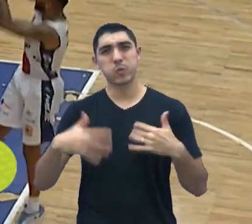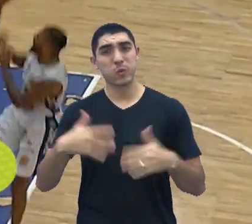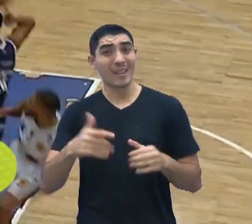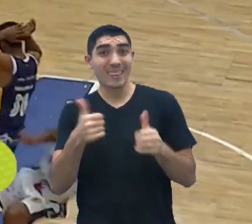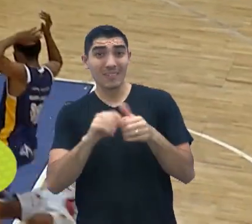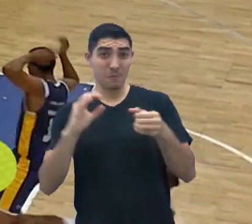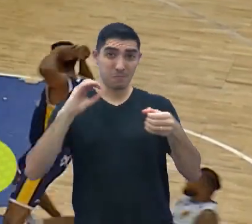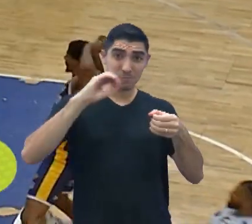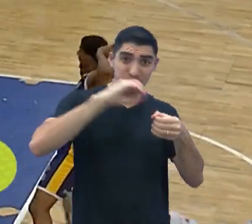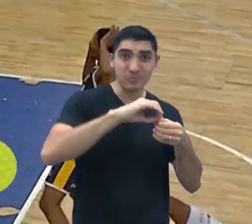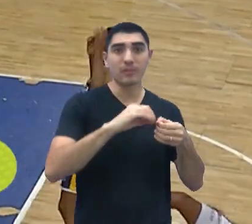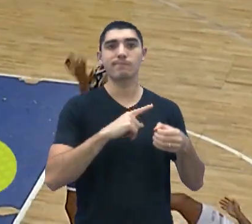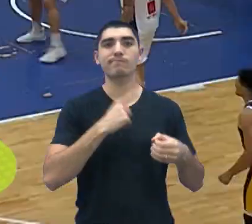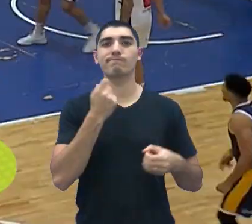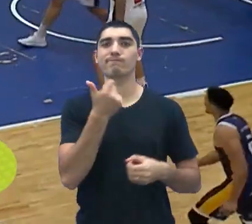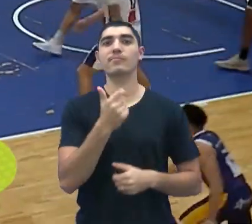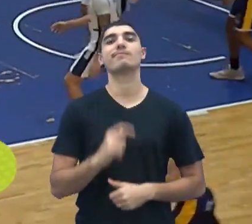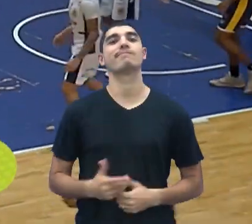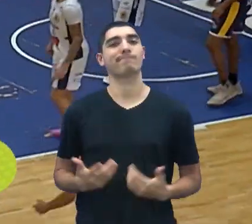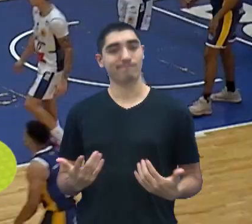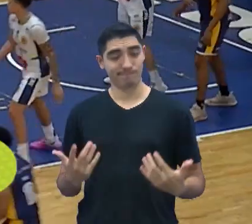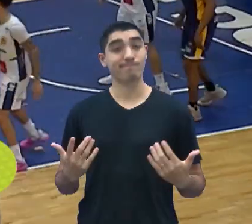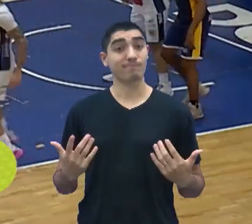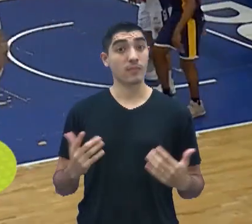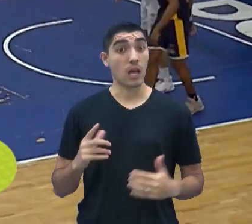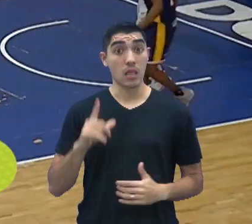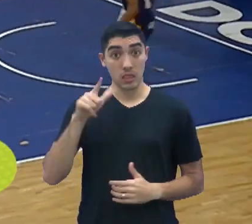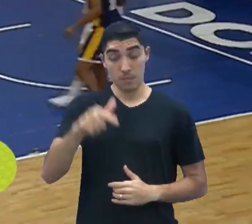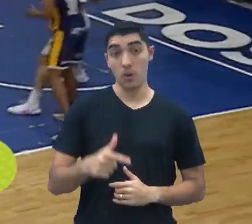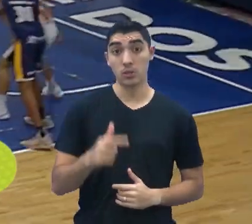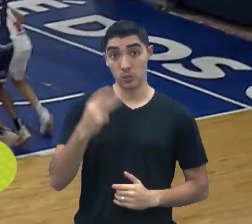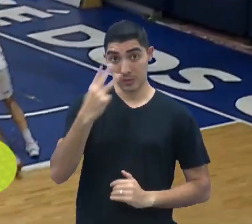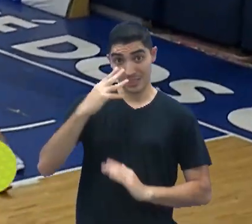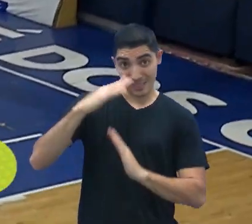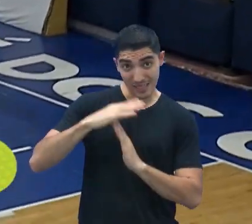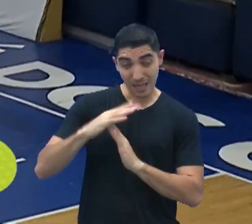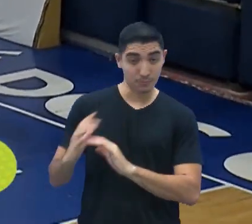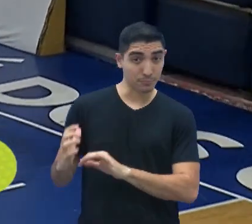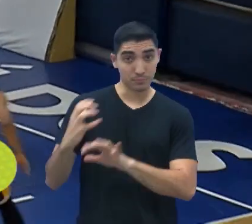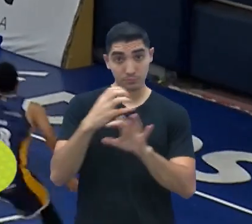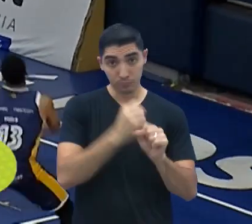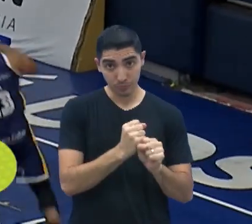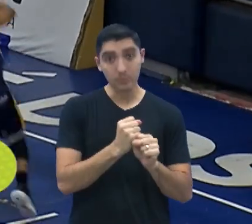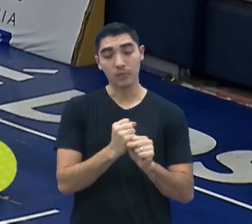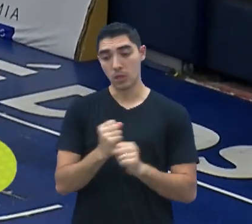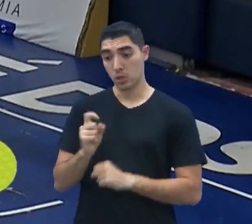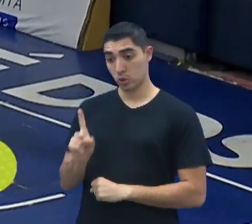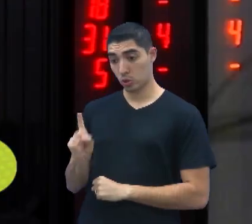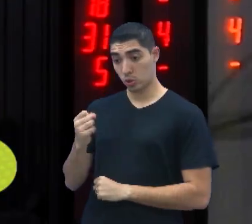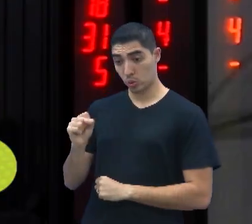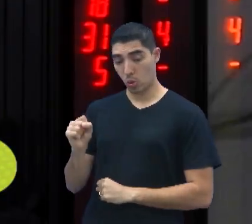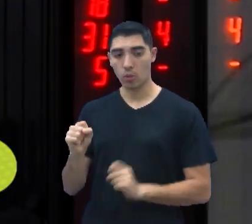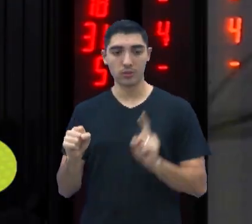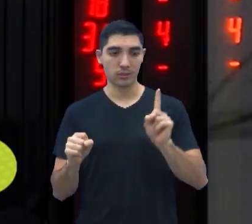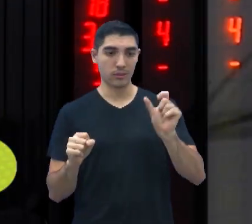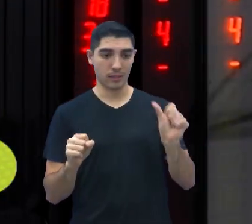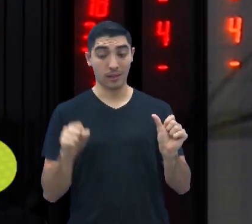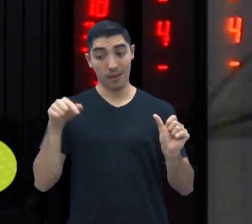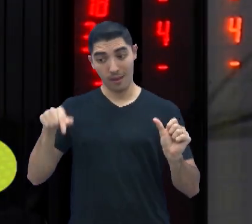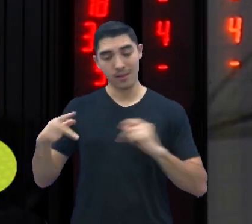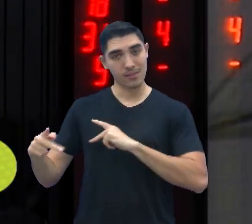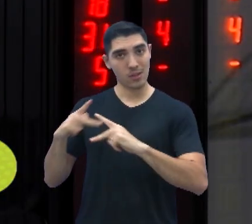cesta. E com equilíbrio, o terceiro período terminou em 18-16 para o São José. E no